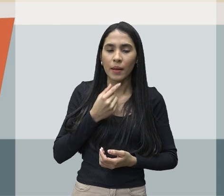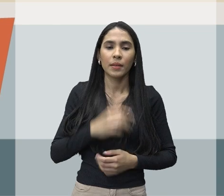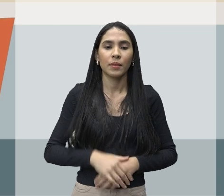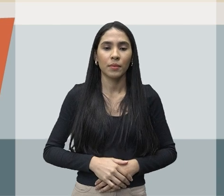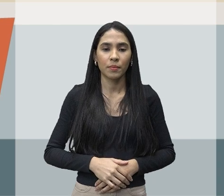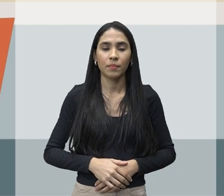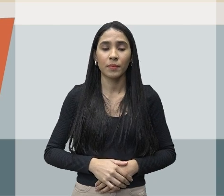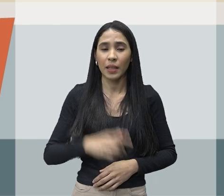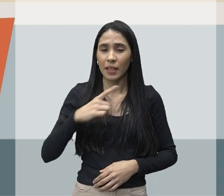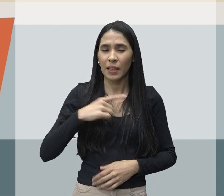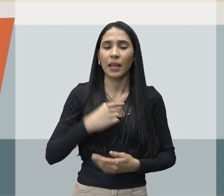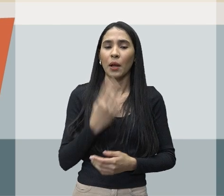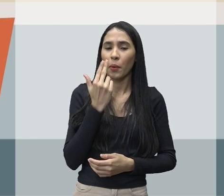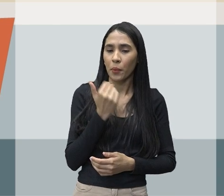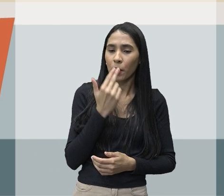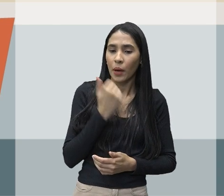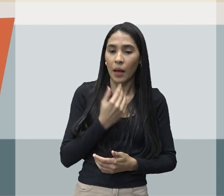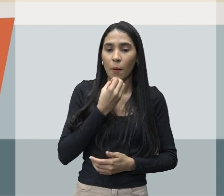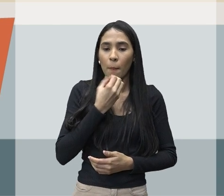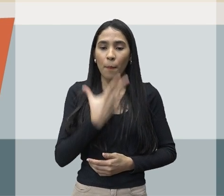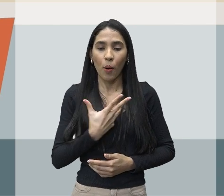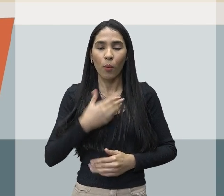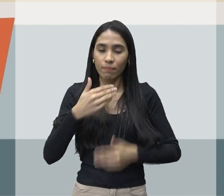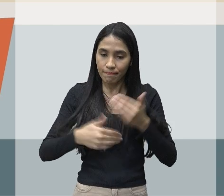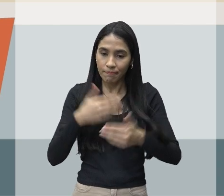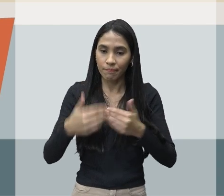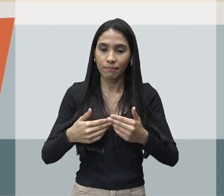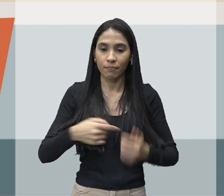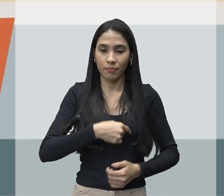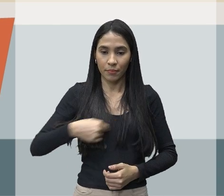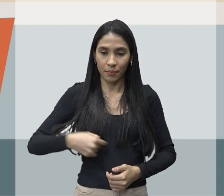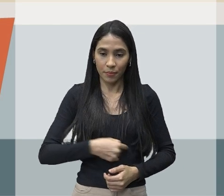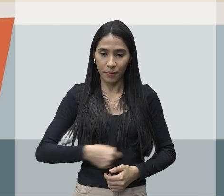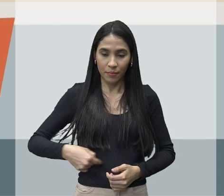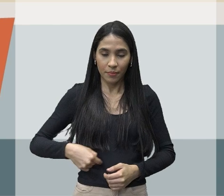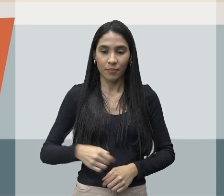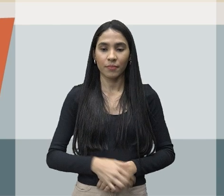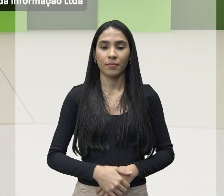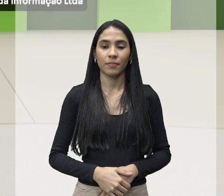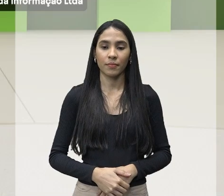os nutrientes necessários para o bom funcionamento do organismo.